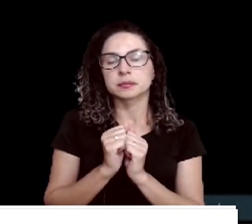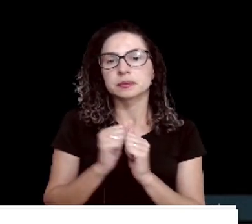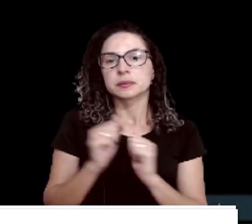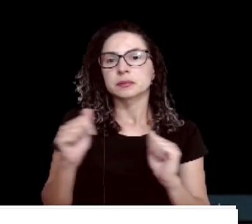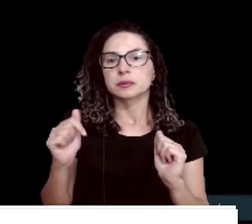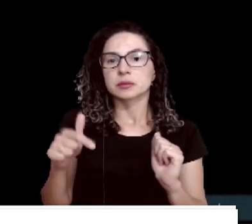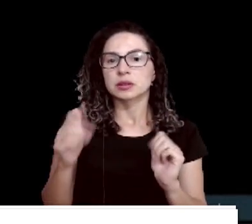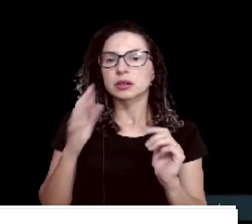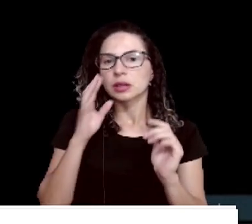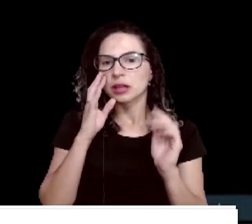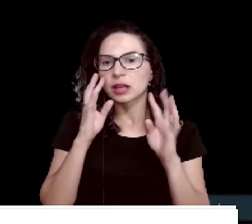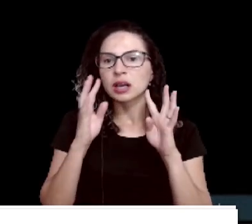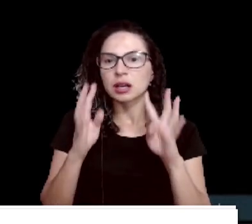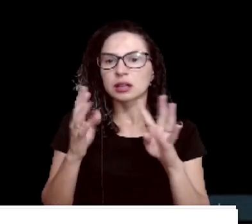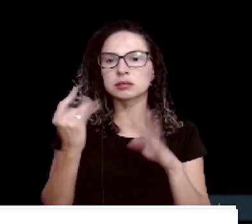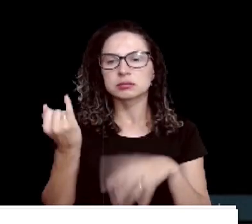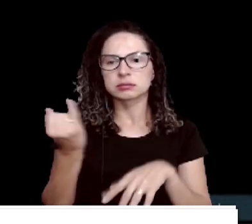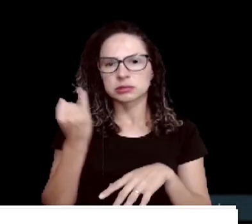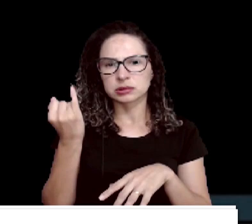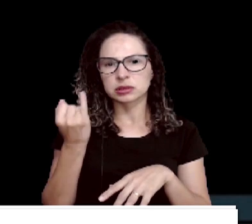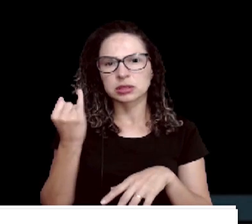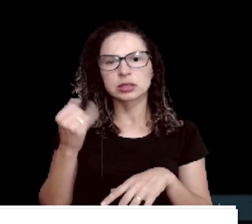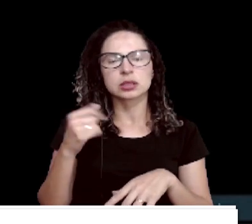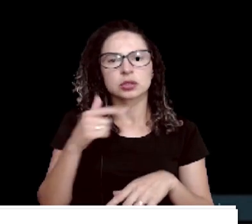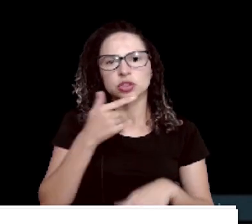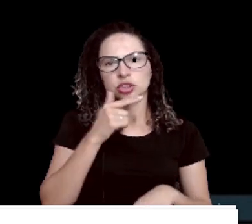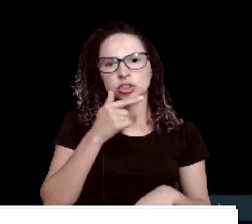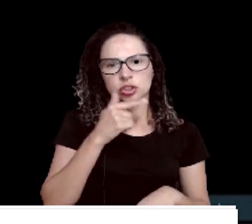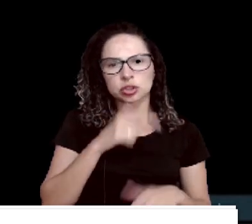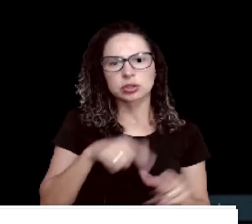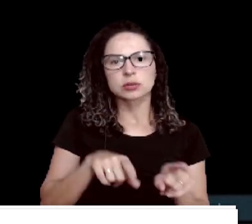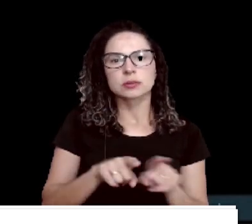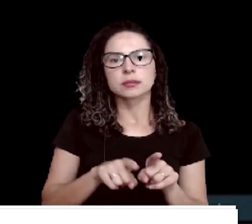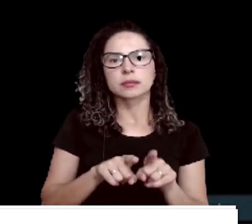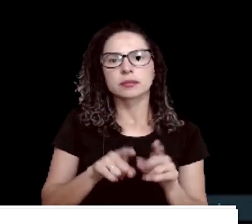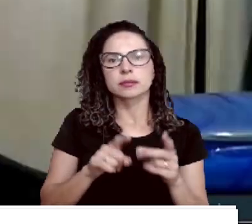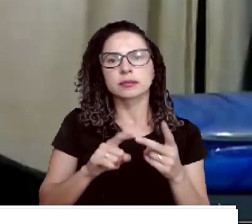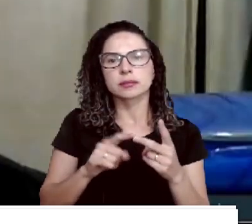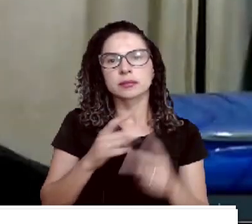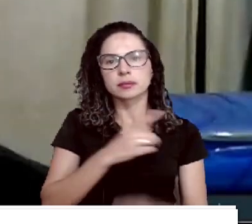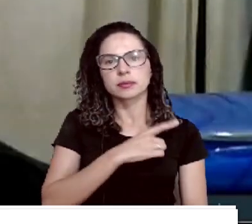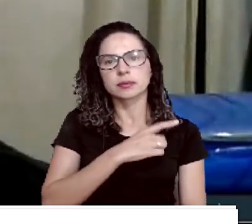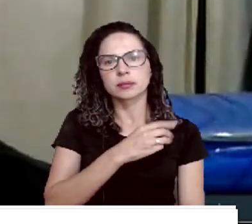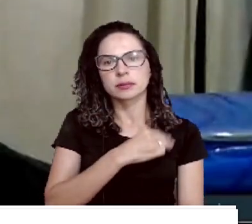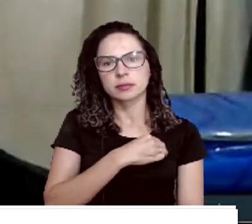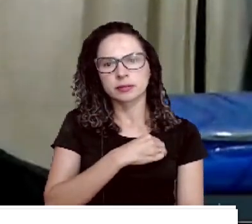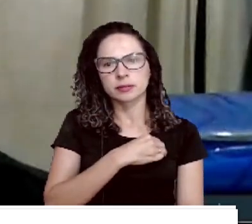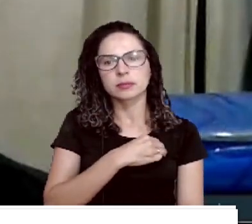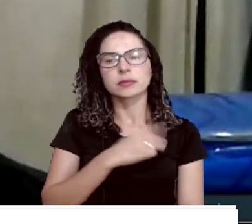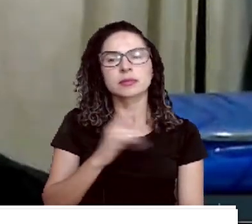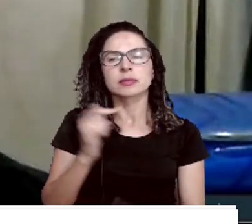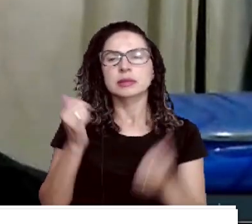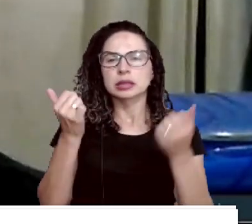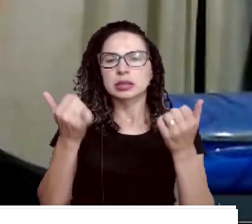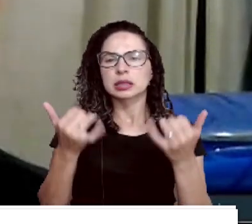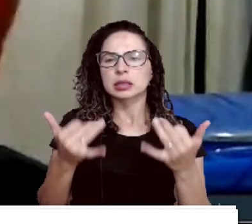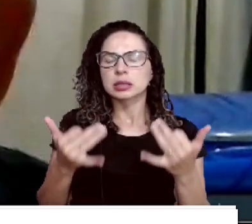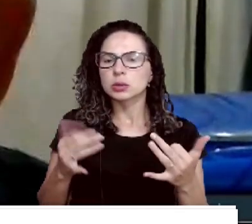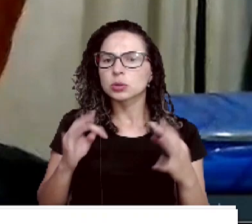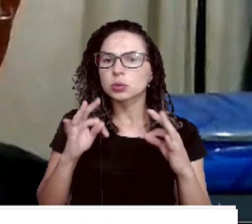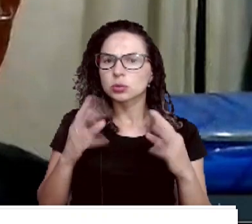uma fala muito importante aí, tanto do Pelizzardo quanto também do Della Motta, relatando praticamente quase tudo que nós estamos passando nesse